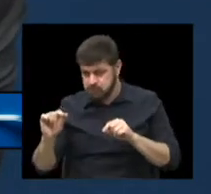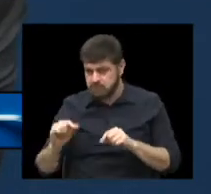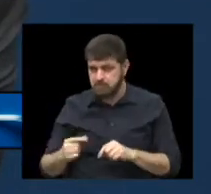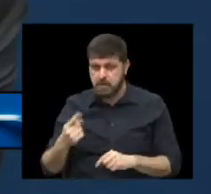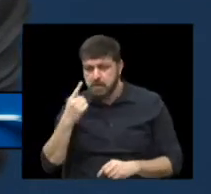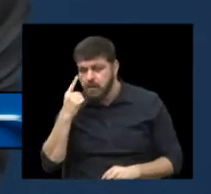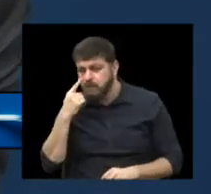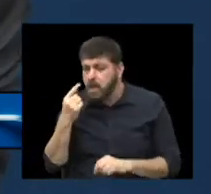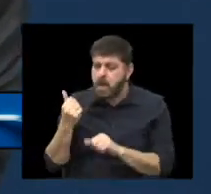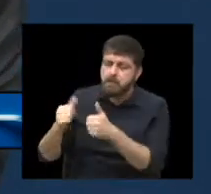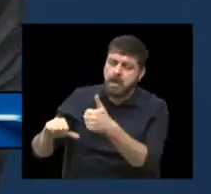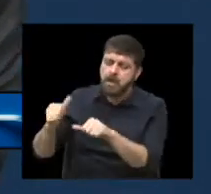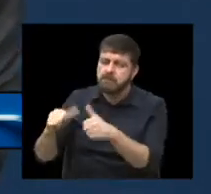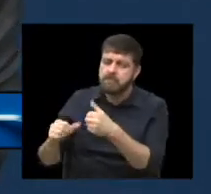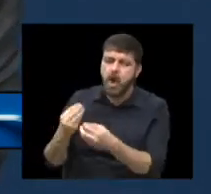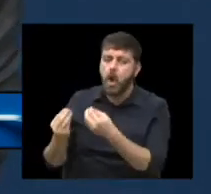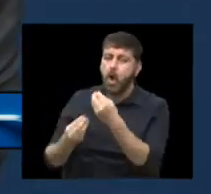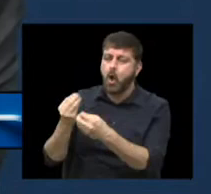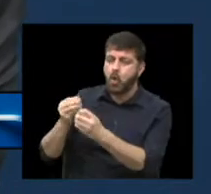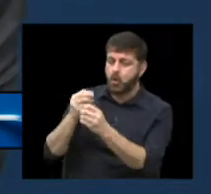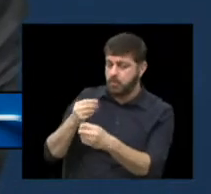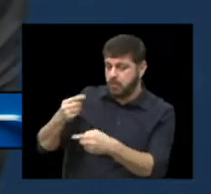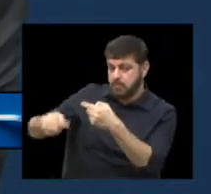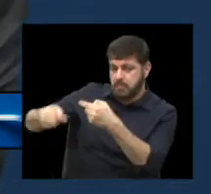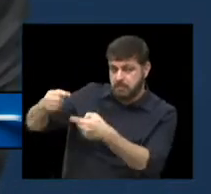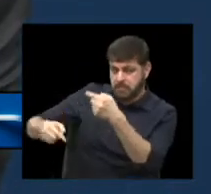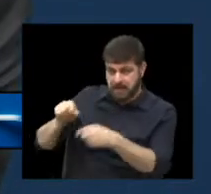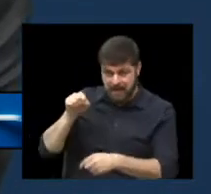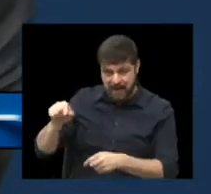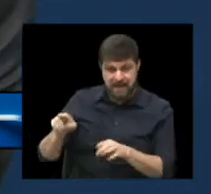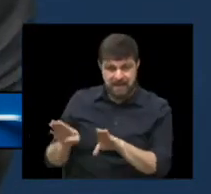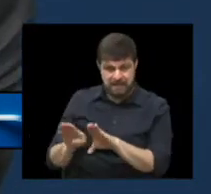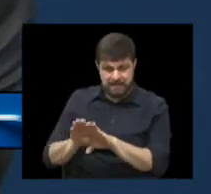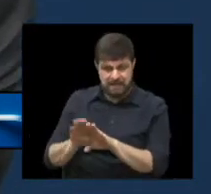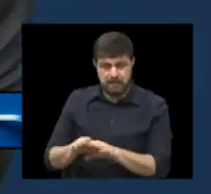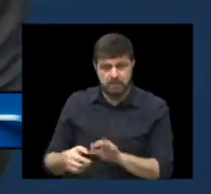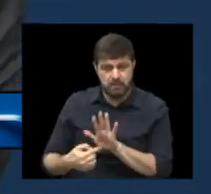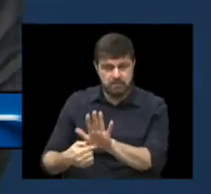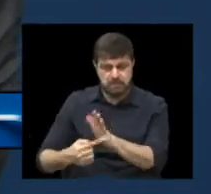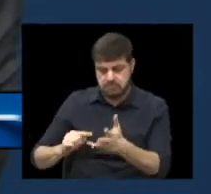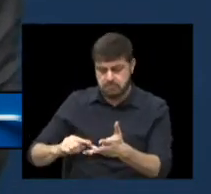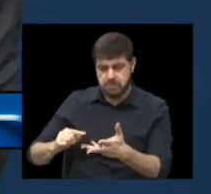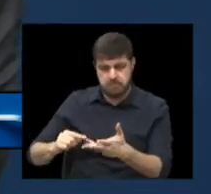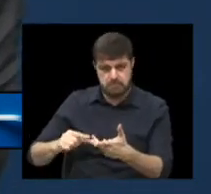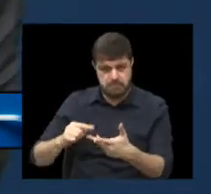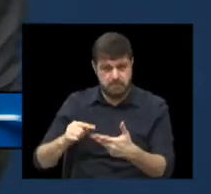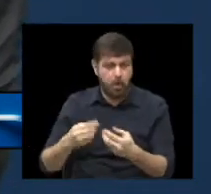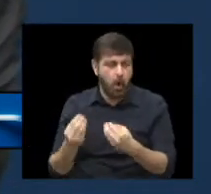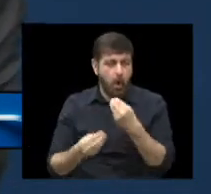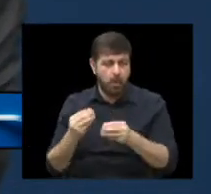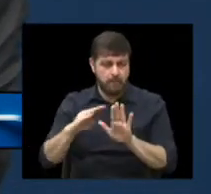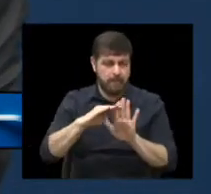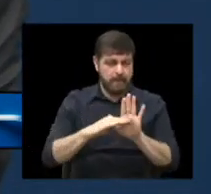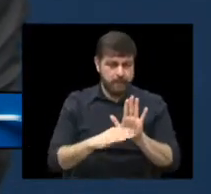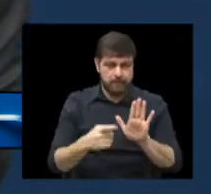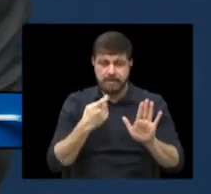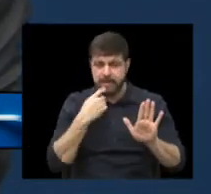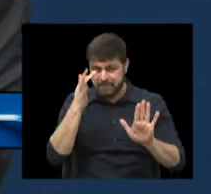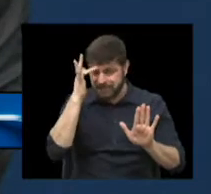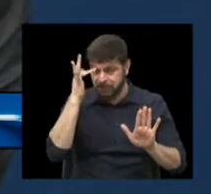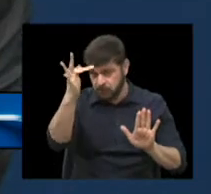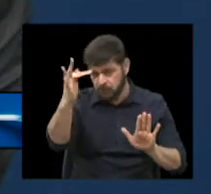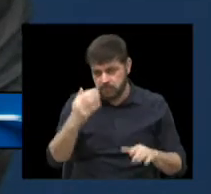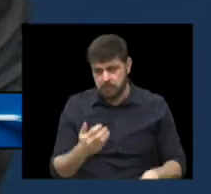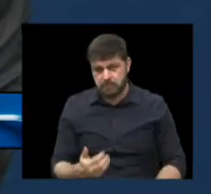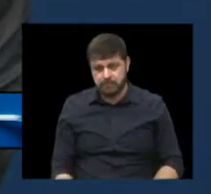está sendo o debate lá, porque ali estão sendo apresentados no Concidade mais alguns pontos desse plano diretor. Pois bem, quero então